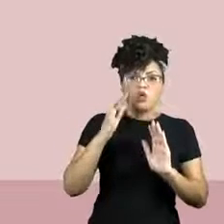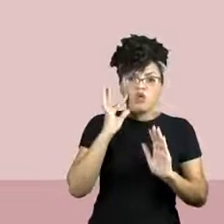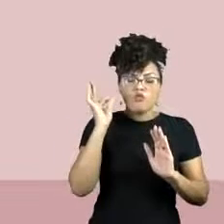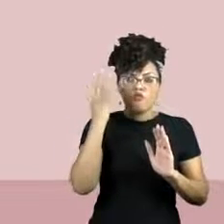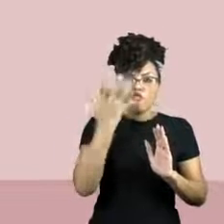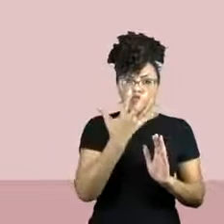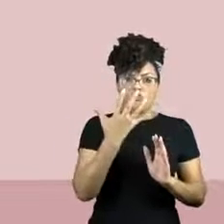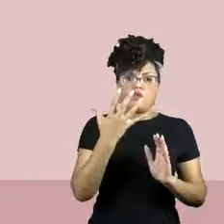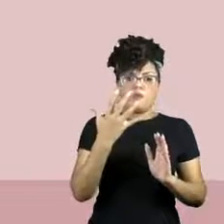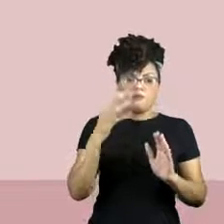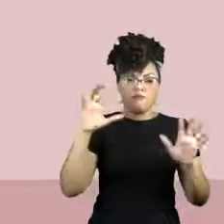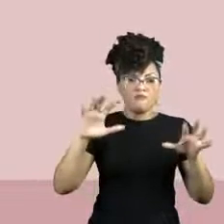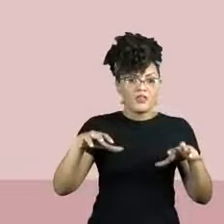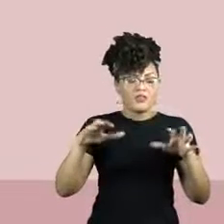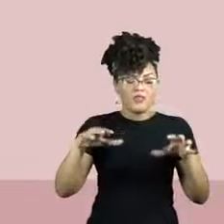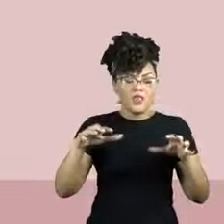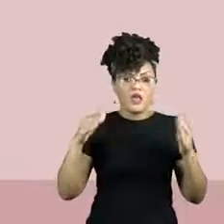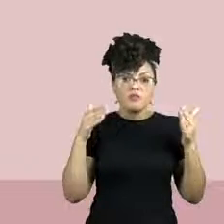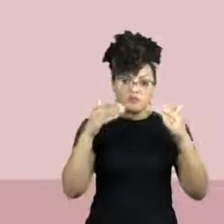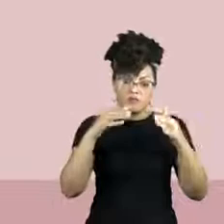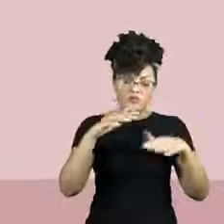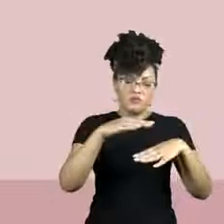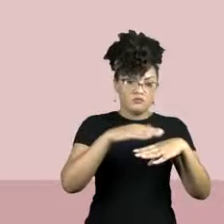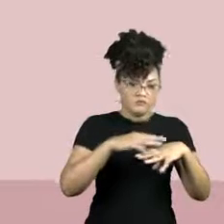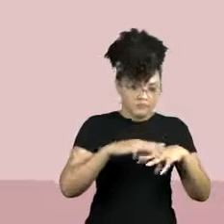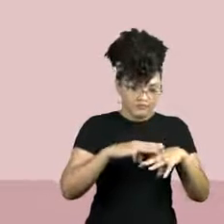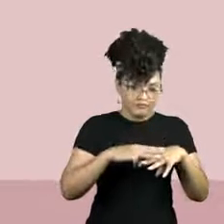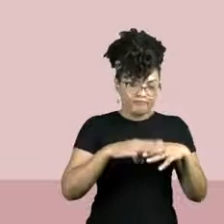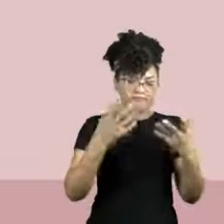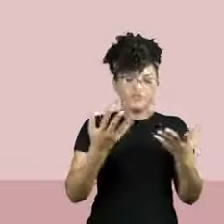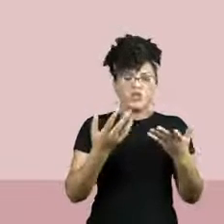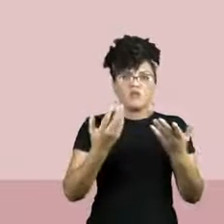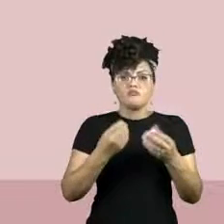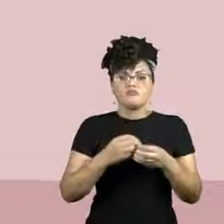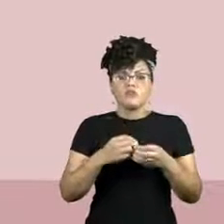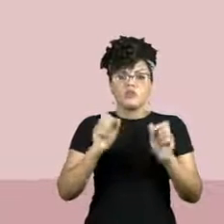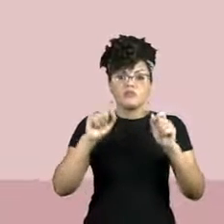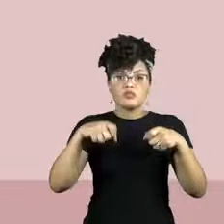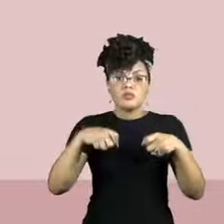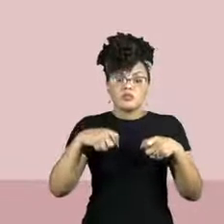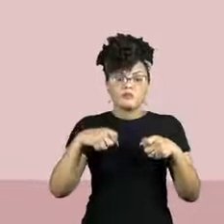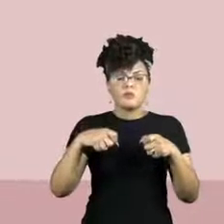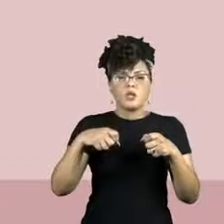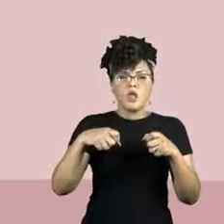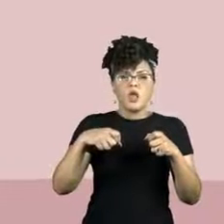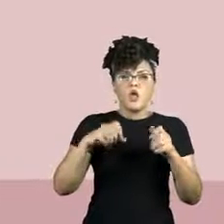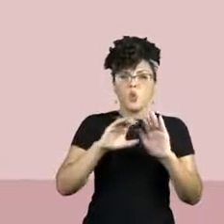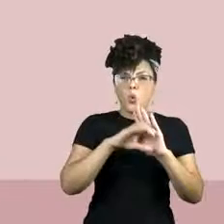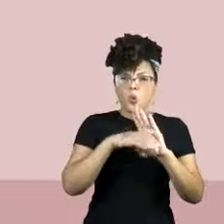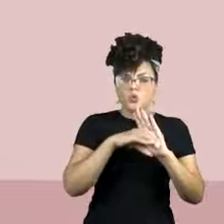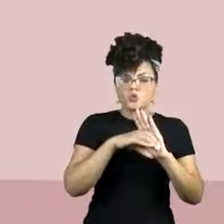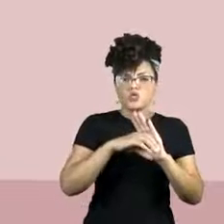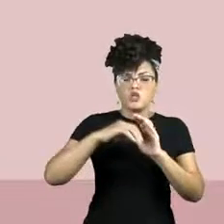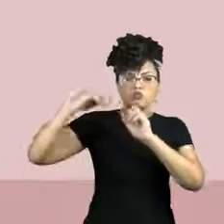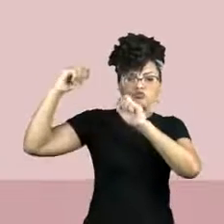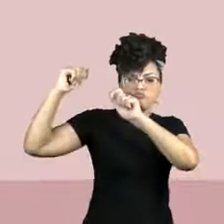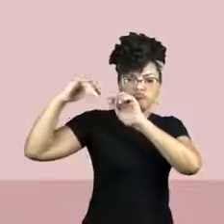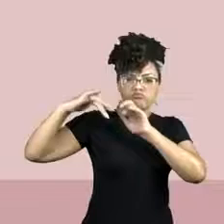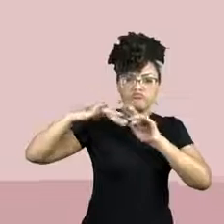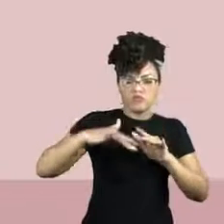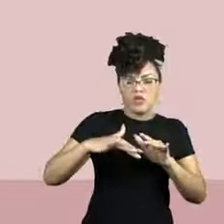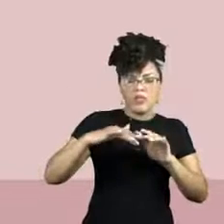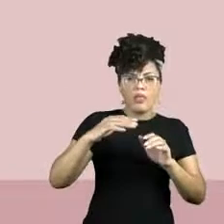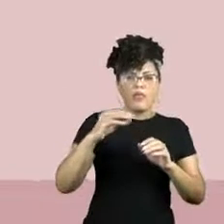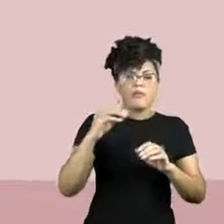prever isso também do ponto de vista matemático. Tá? A gente também pode conceituar alguns deslizamentos dependendo do posicionamento onde